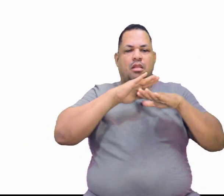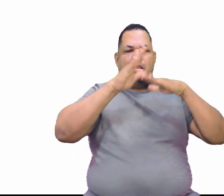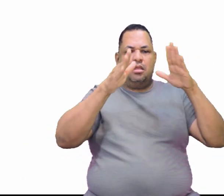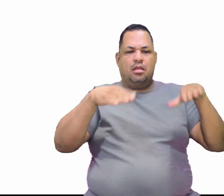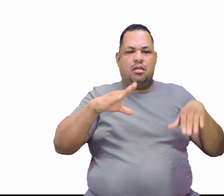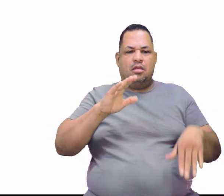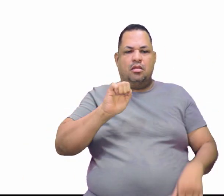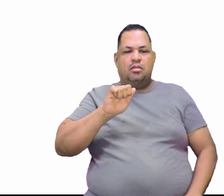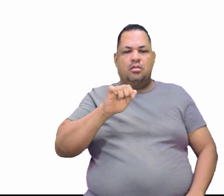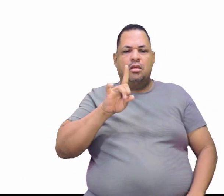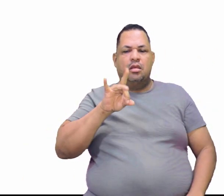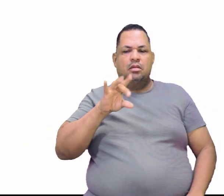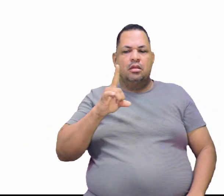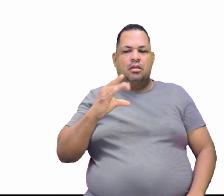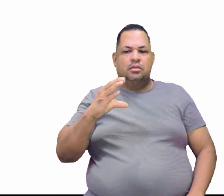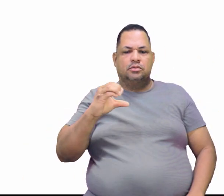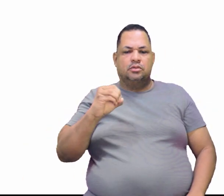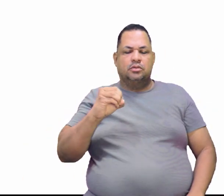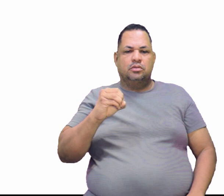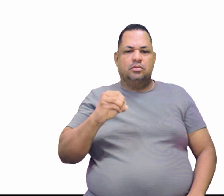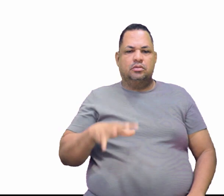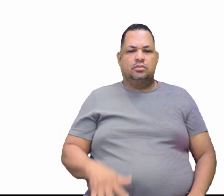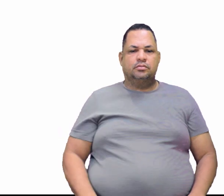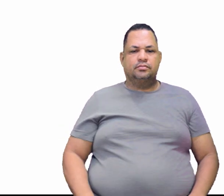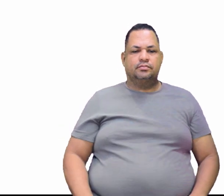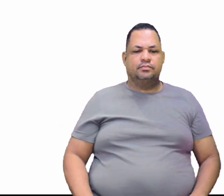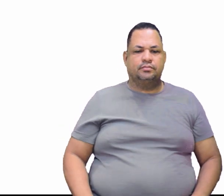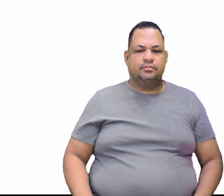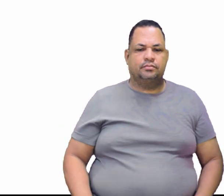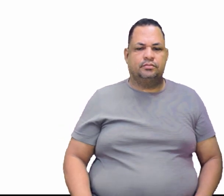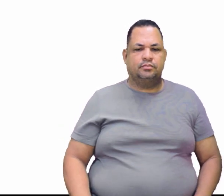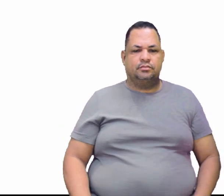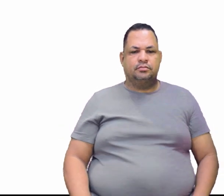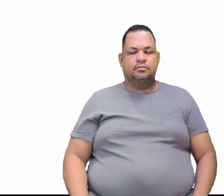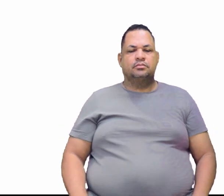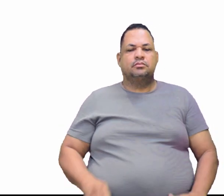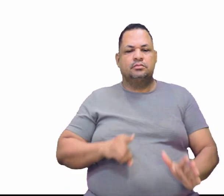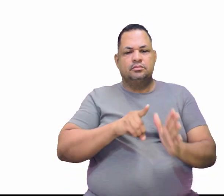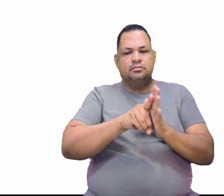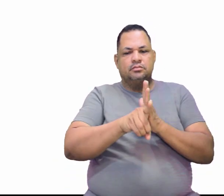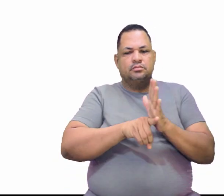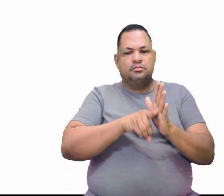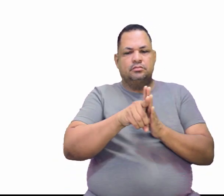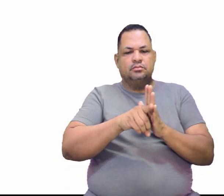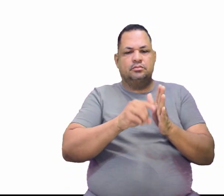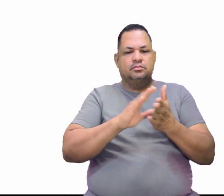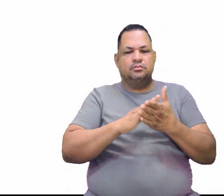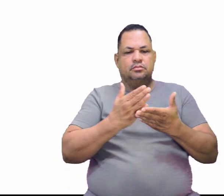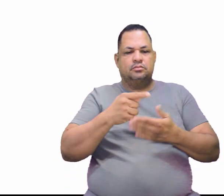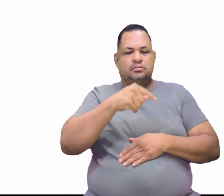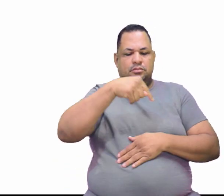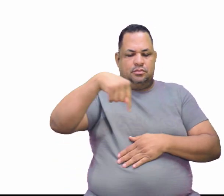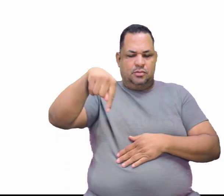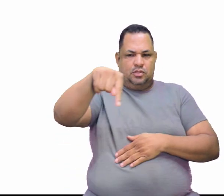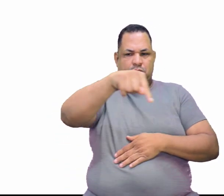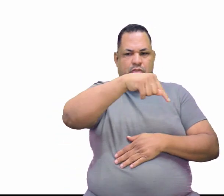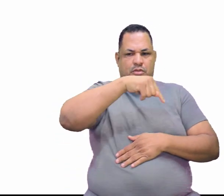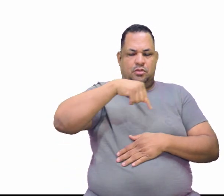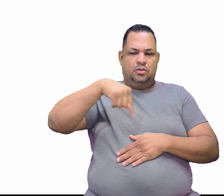Fechou? Olha essa imagem colorida também. A locomotiva bem em cima da